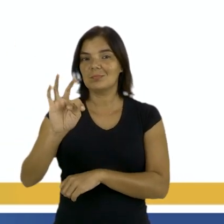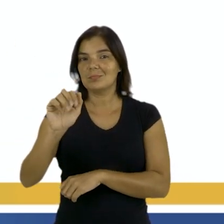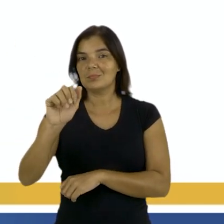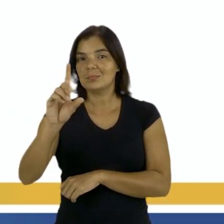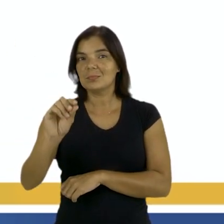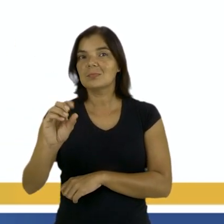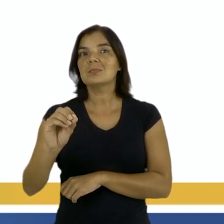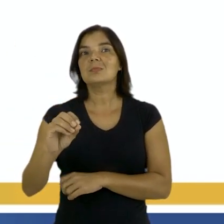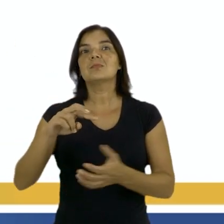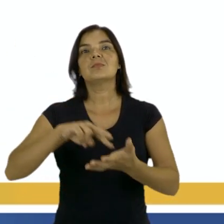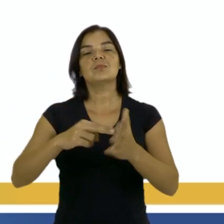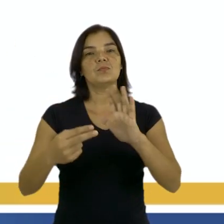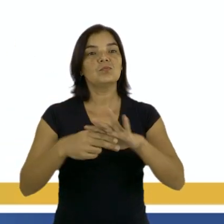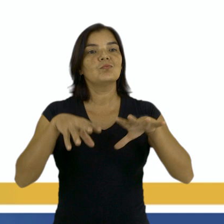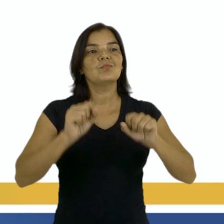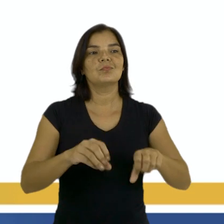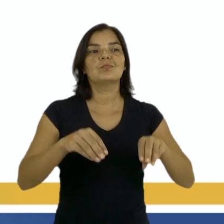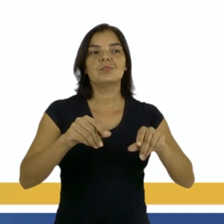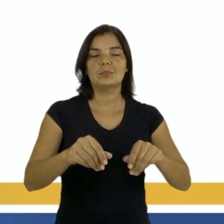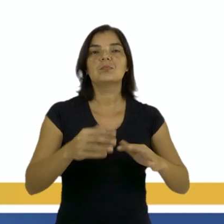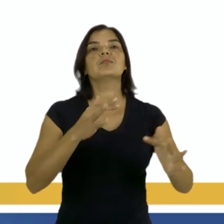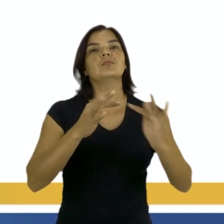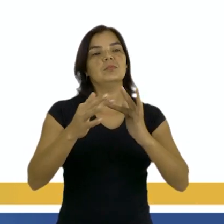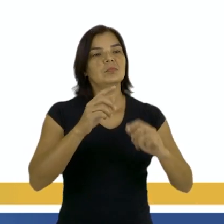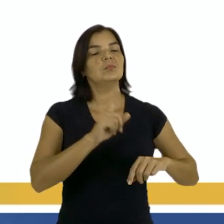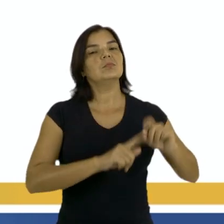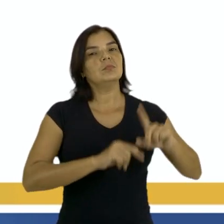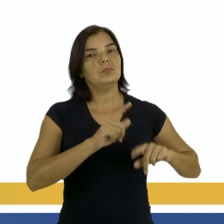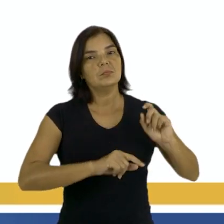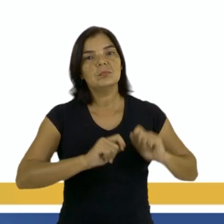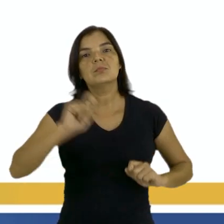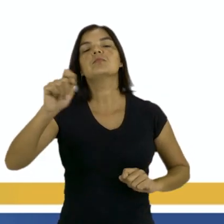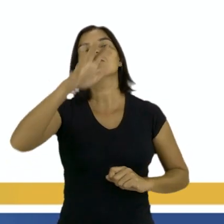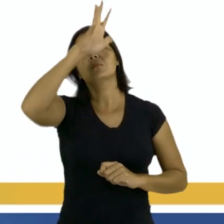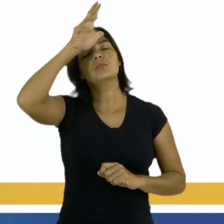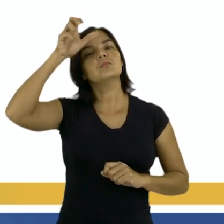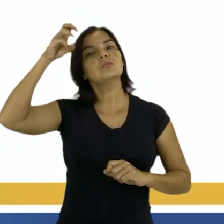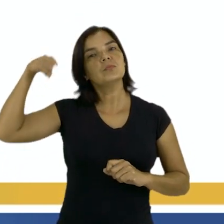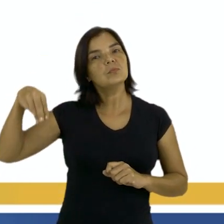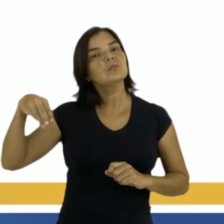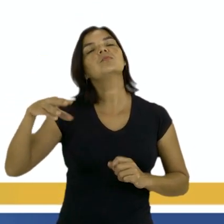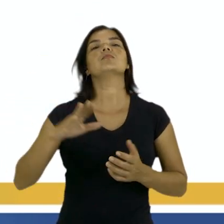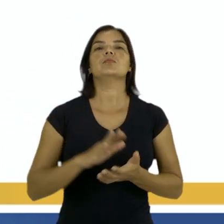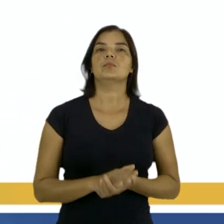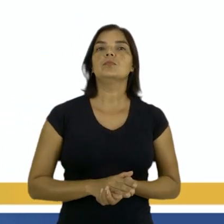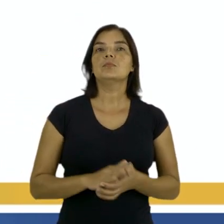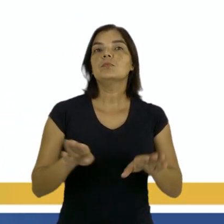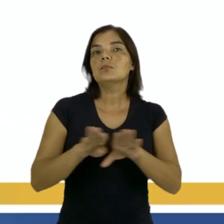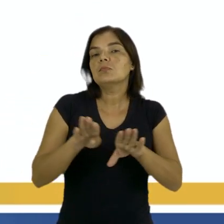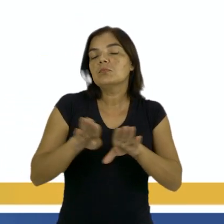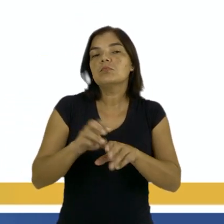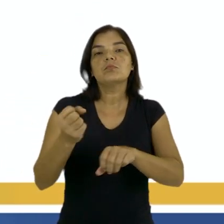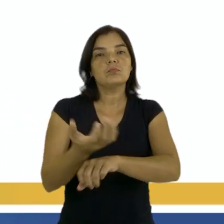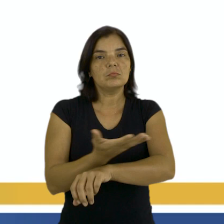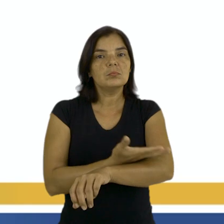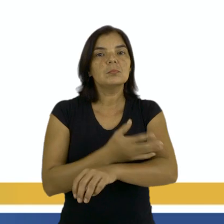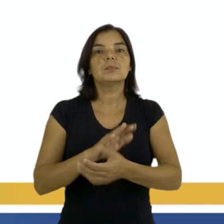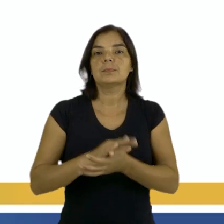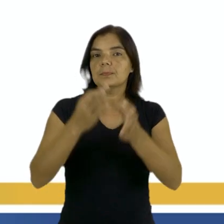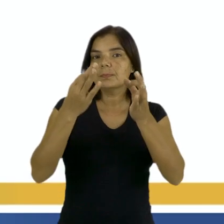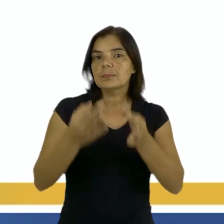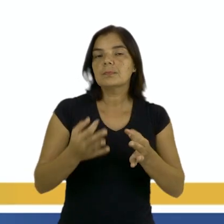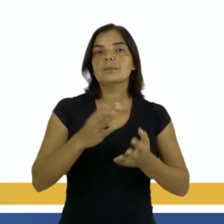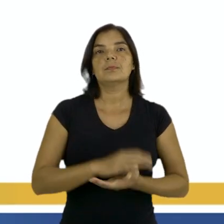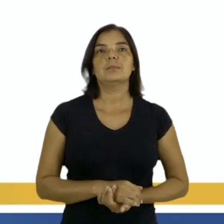Estado com E minúsculo, que significa o Estado do Acre, o Estado do Amazonas, ou o Estado físico, né, líquido, gasoso, ou um Estado emocional,